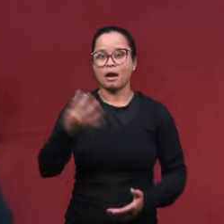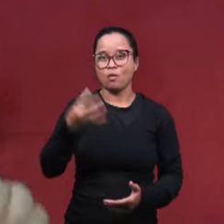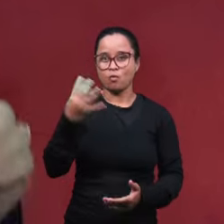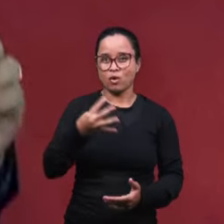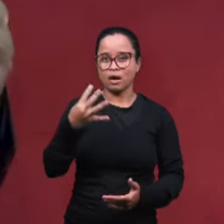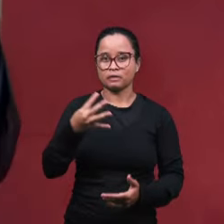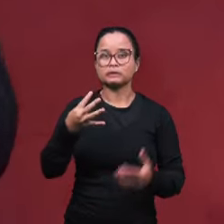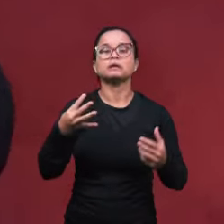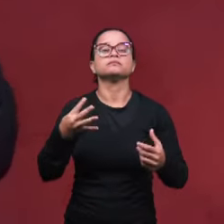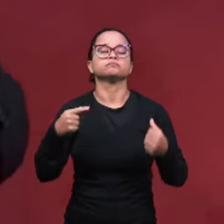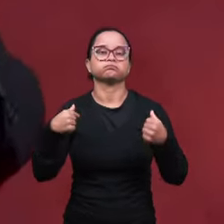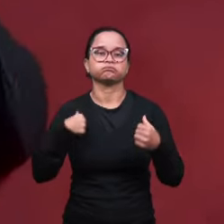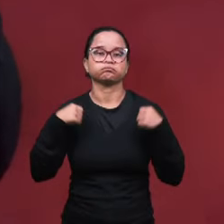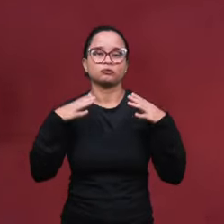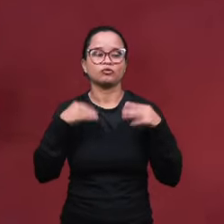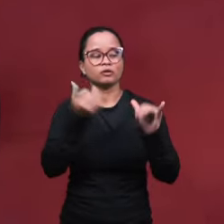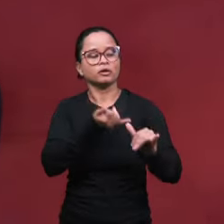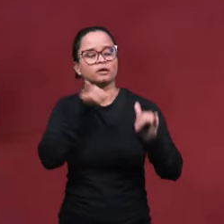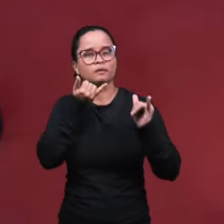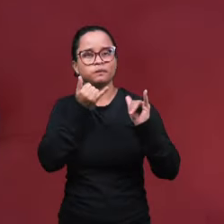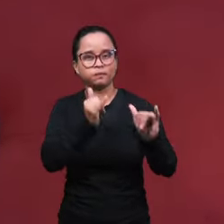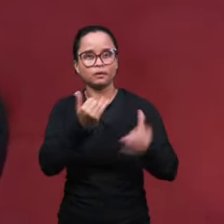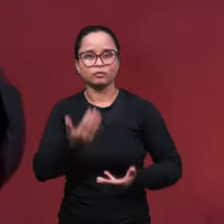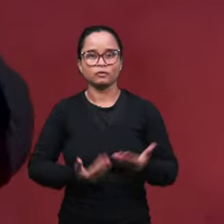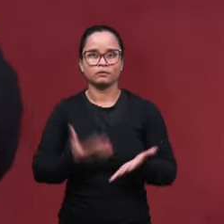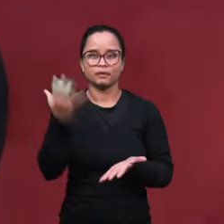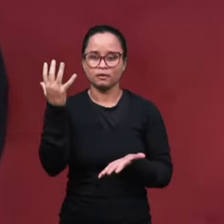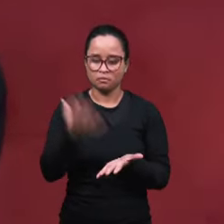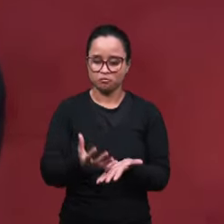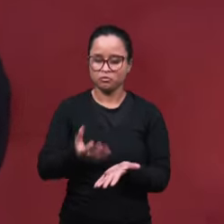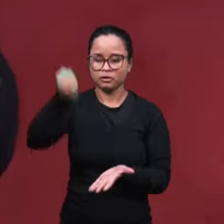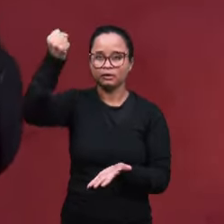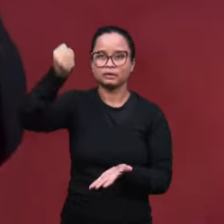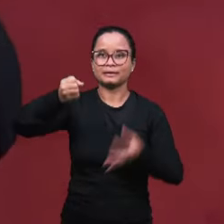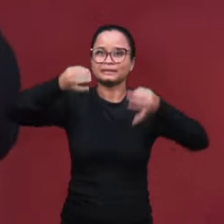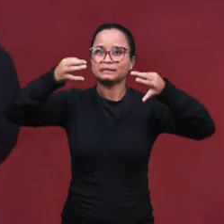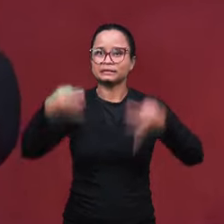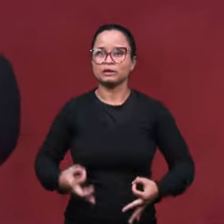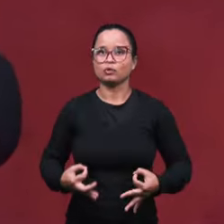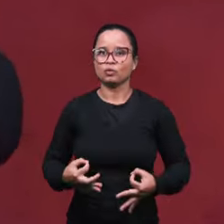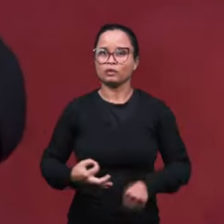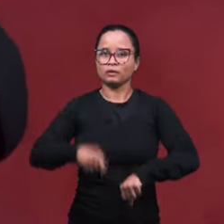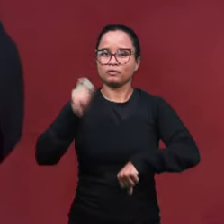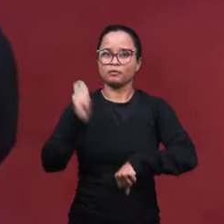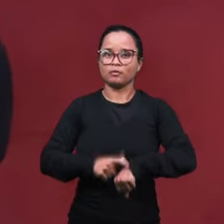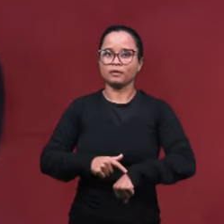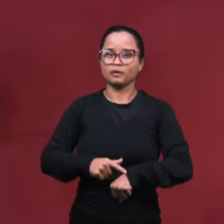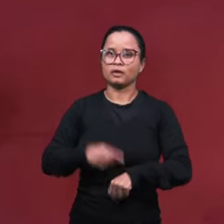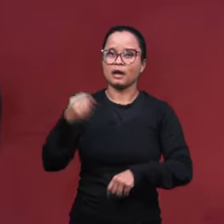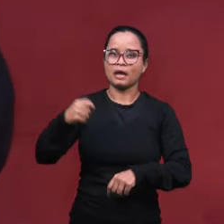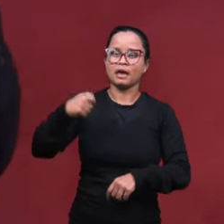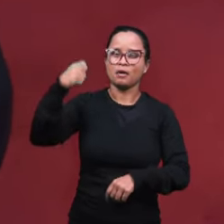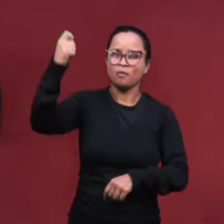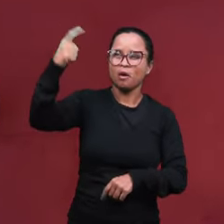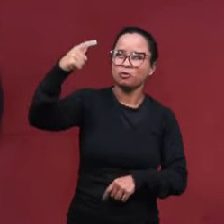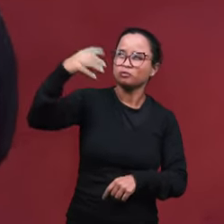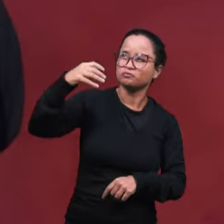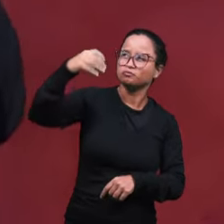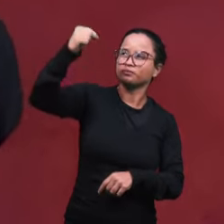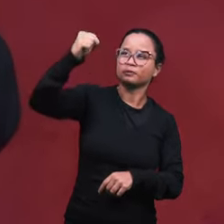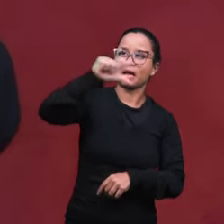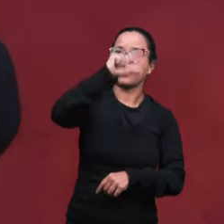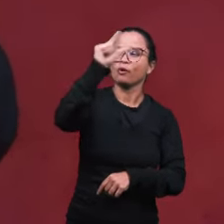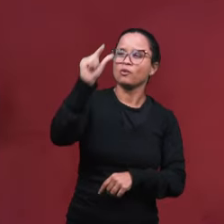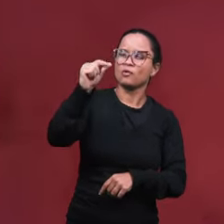respeito, e a igreja será tirada exatamente nesse momento, o sol escurecerá, a lua não dará sua luz,